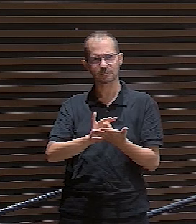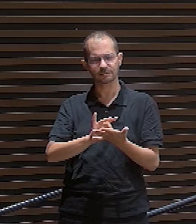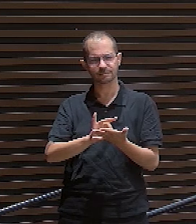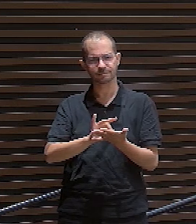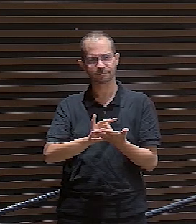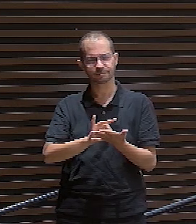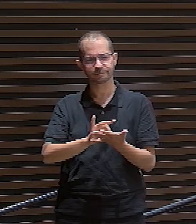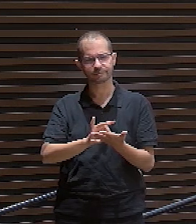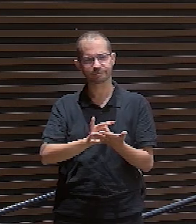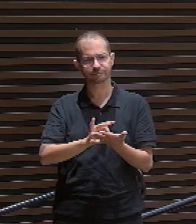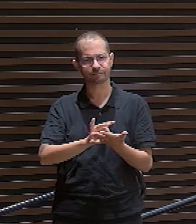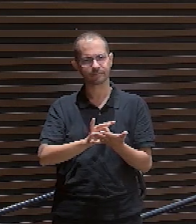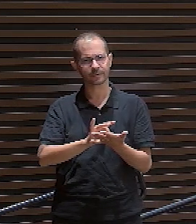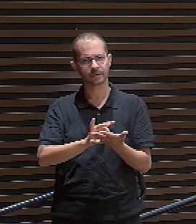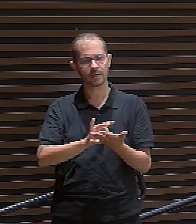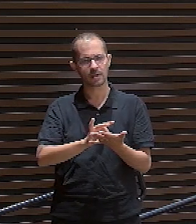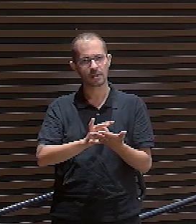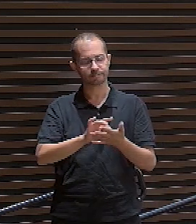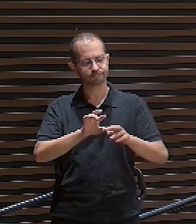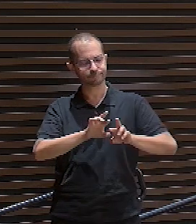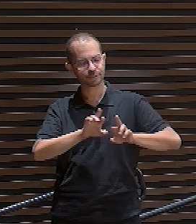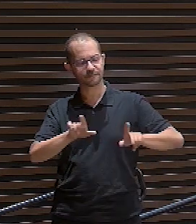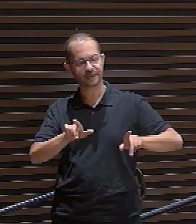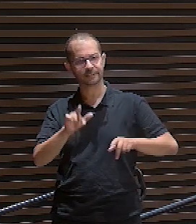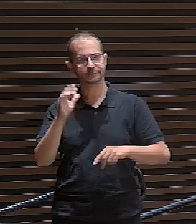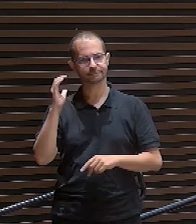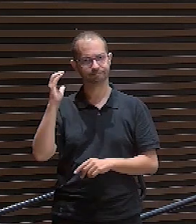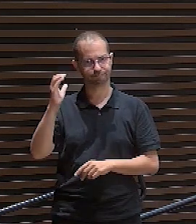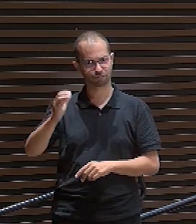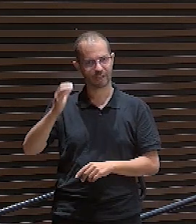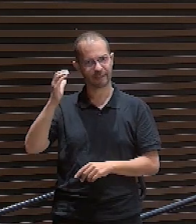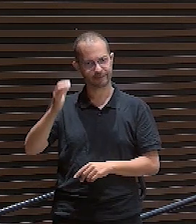contrastando com a de Caim.